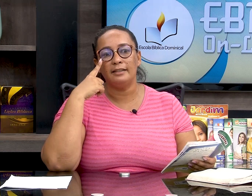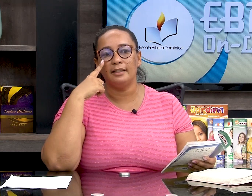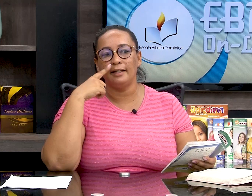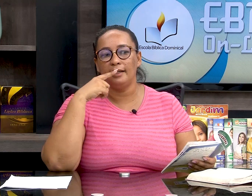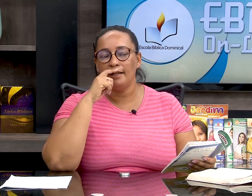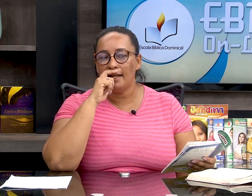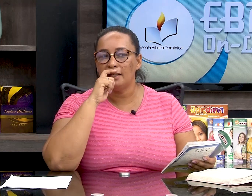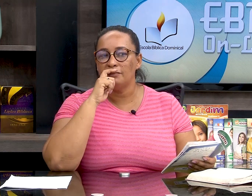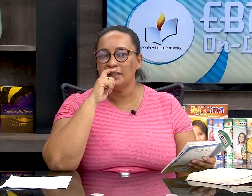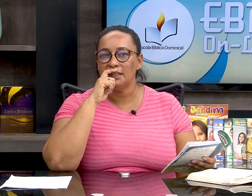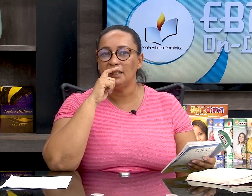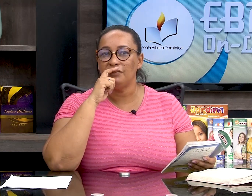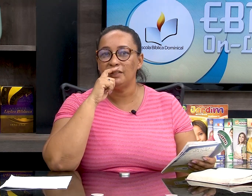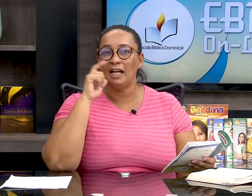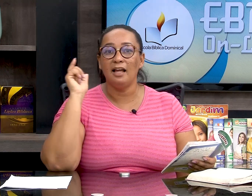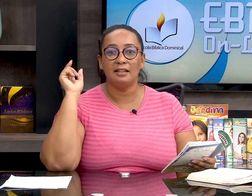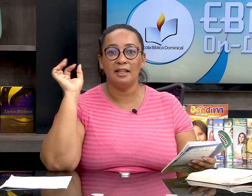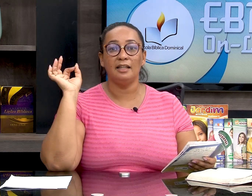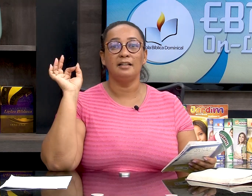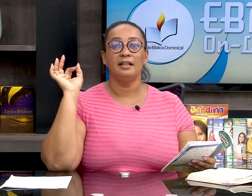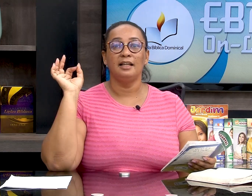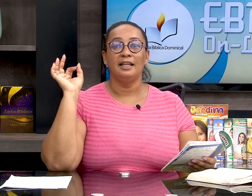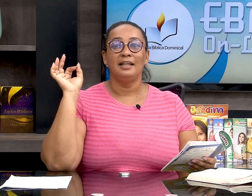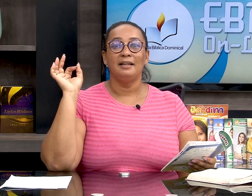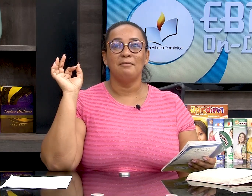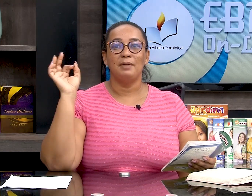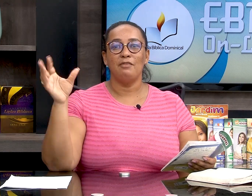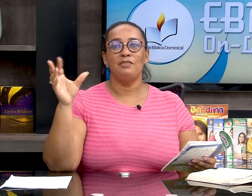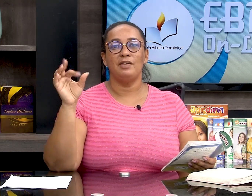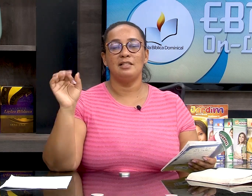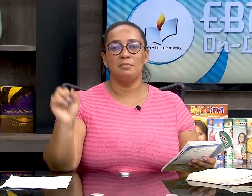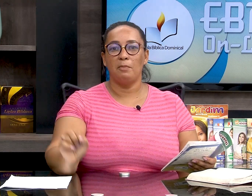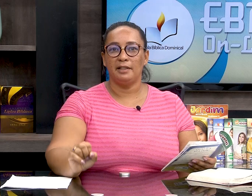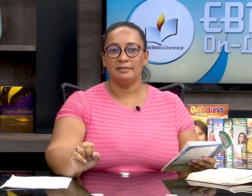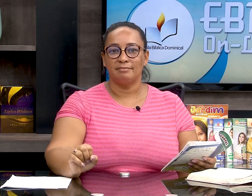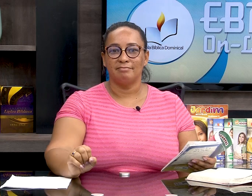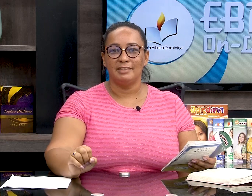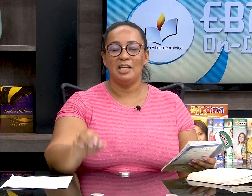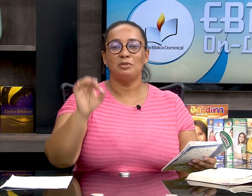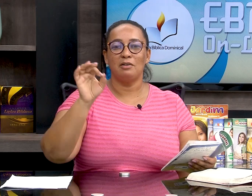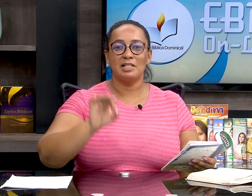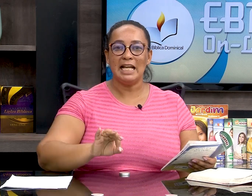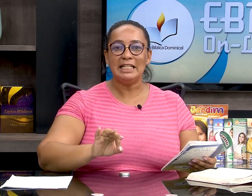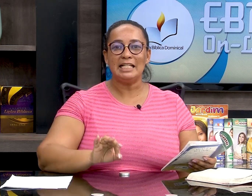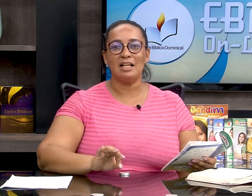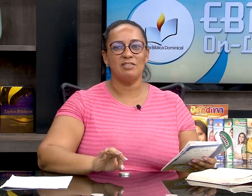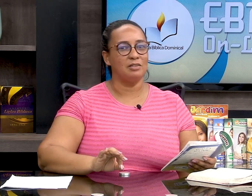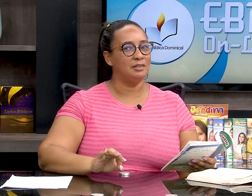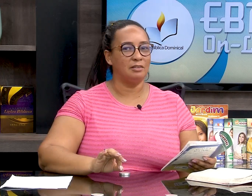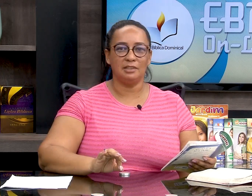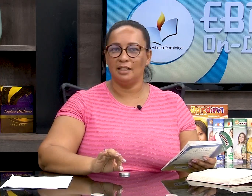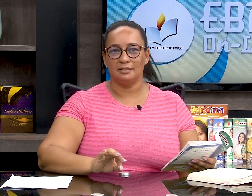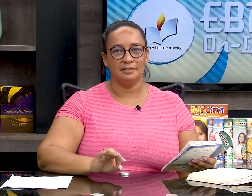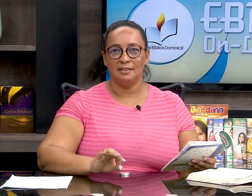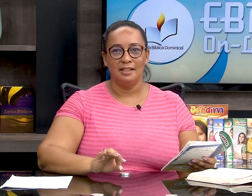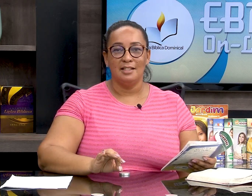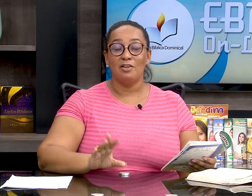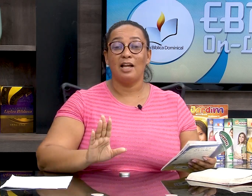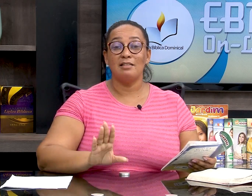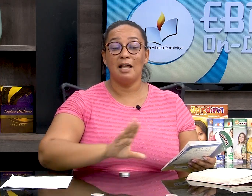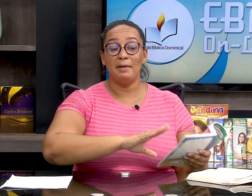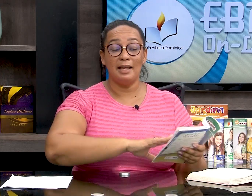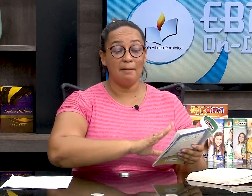o seu pré-adolescente quem é que vai querer ficar aqui para viver esse momento e eu tenho certeza que eu não tia